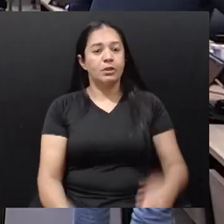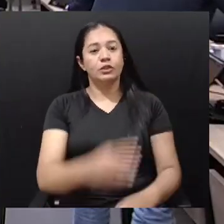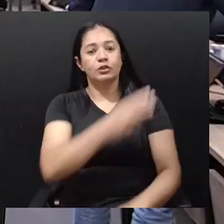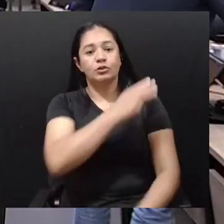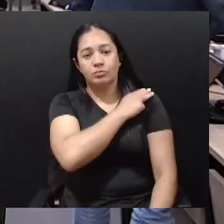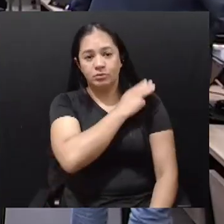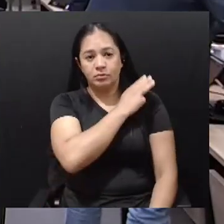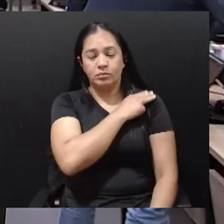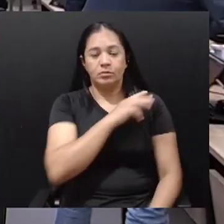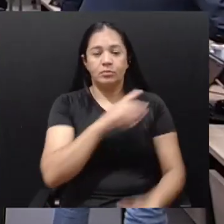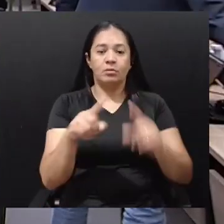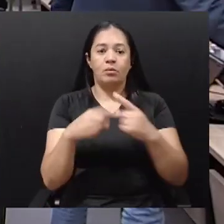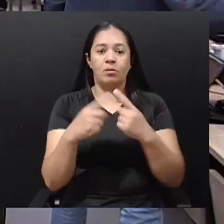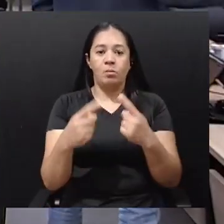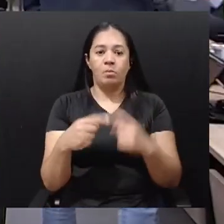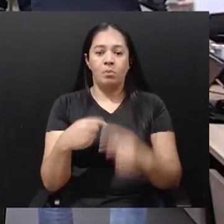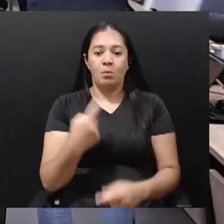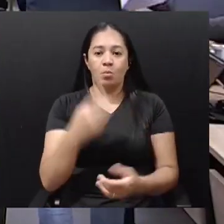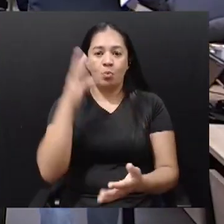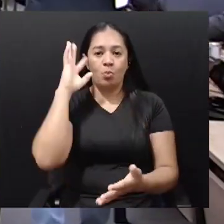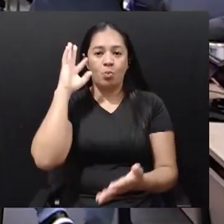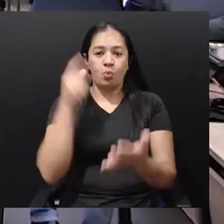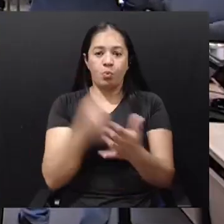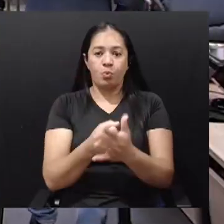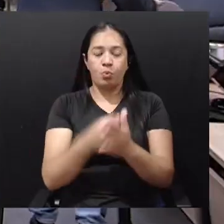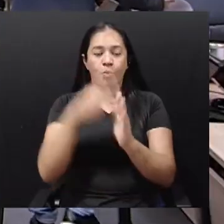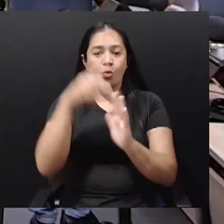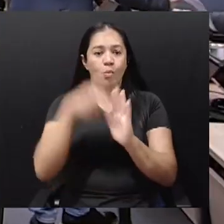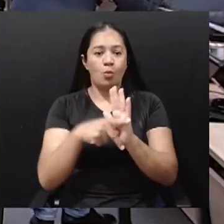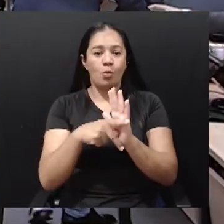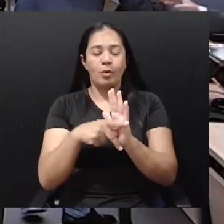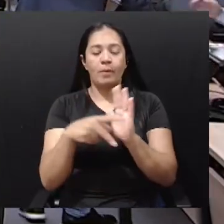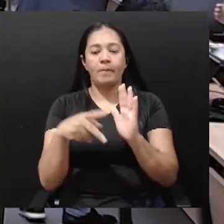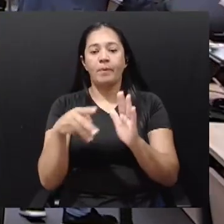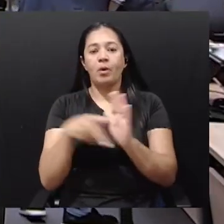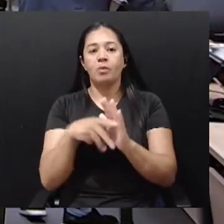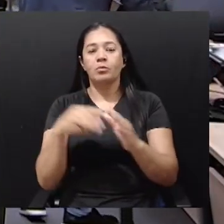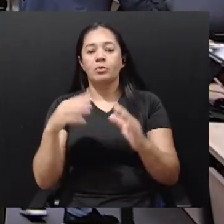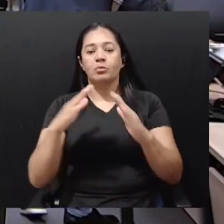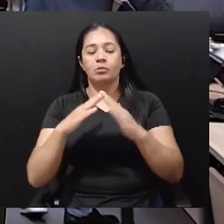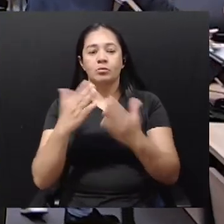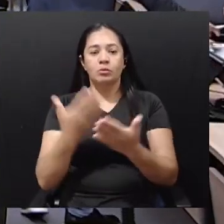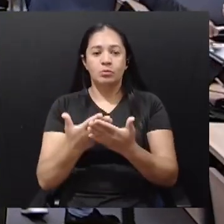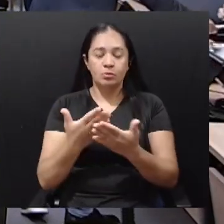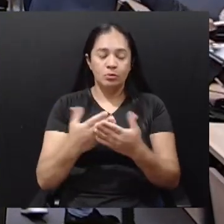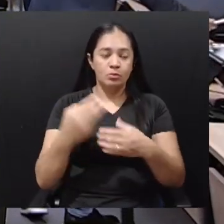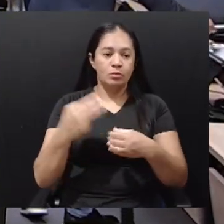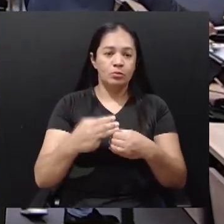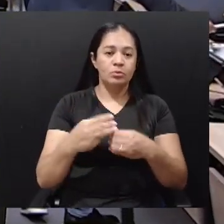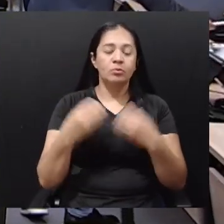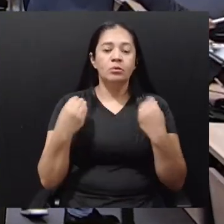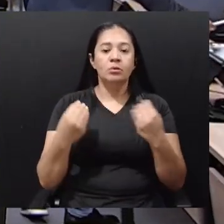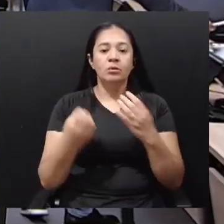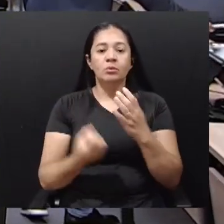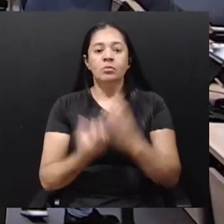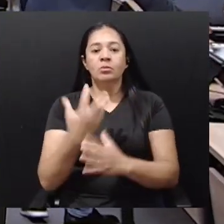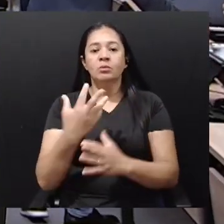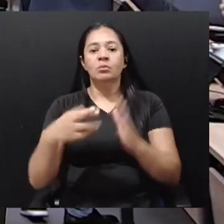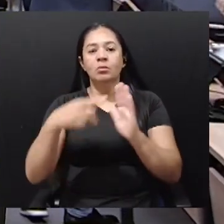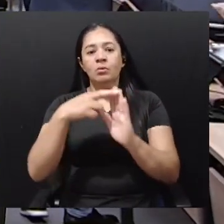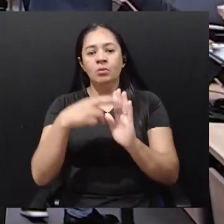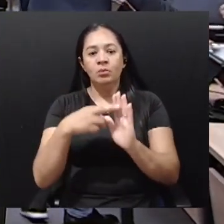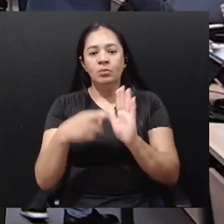nós resolvemos fazer esse projeto para a rede municipal para que a rede crie protocolos, caso isso